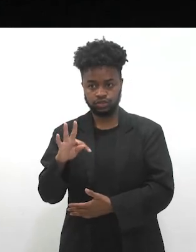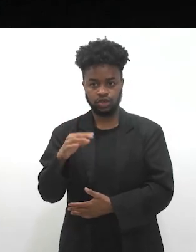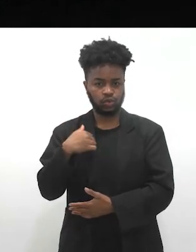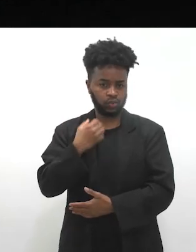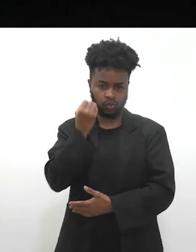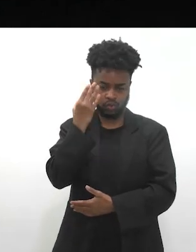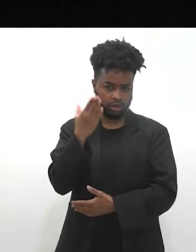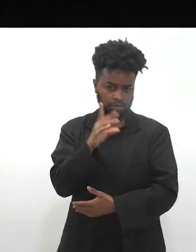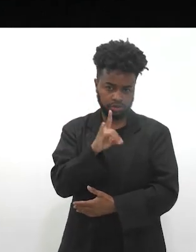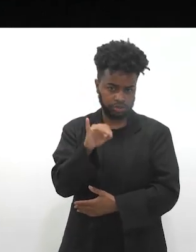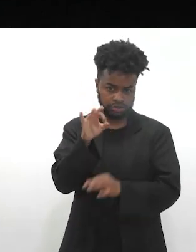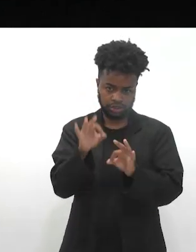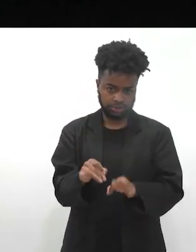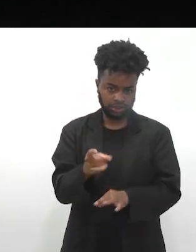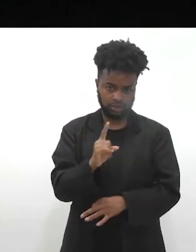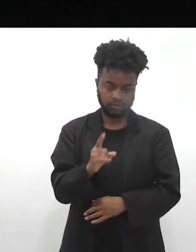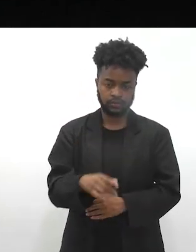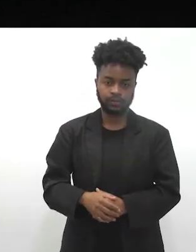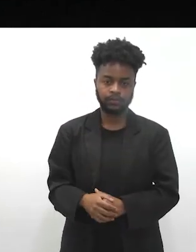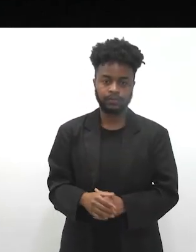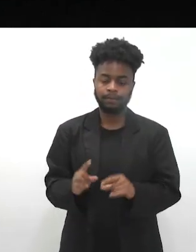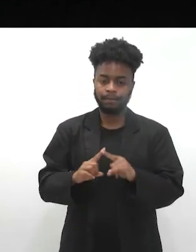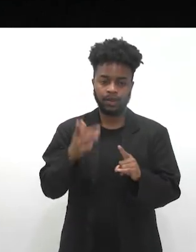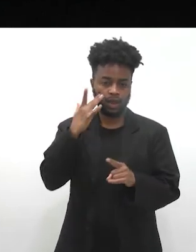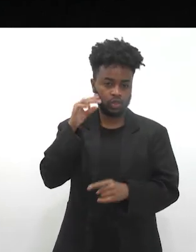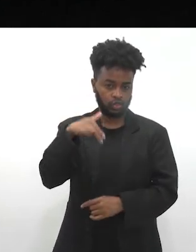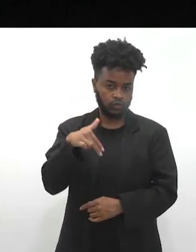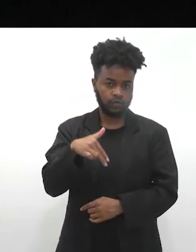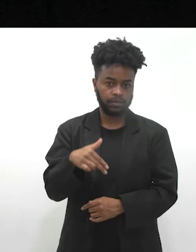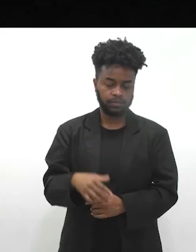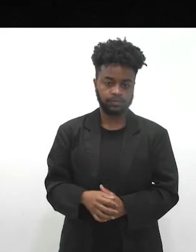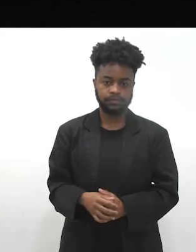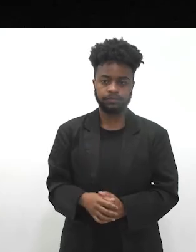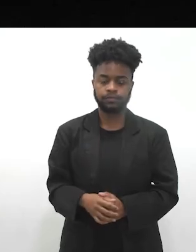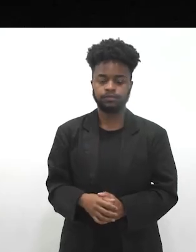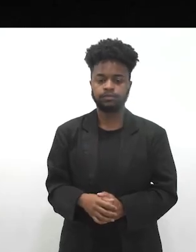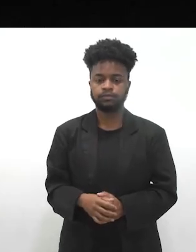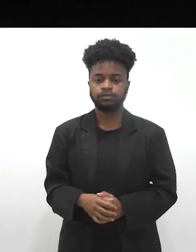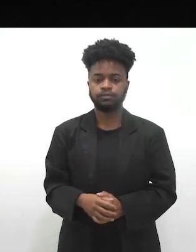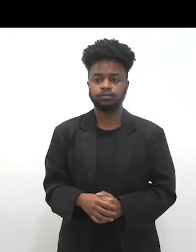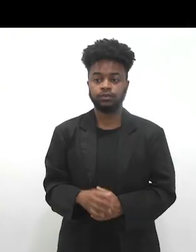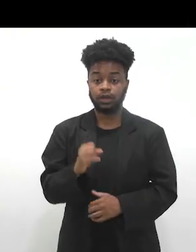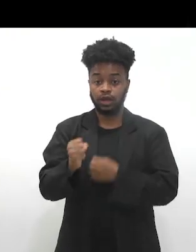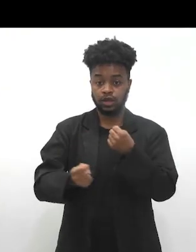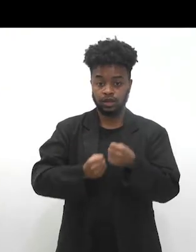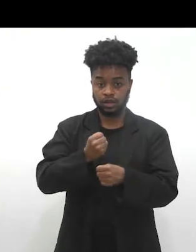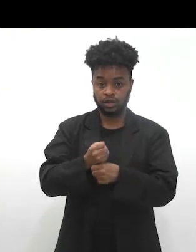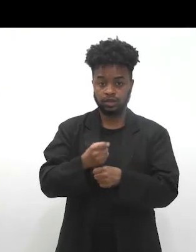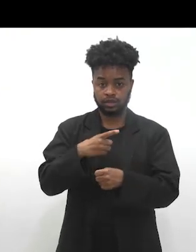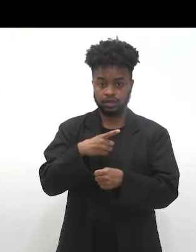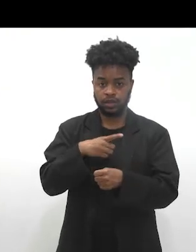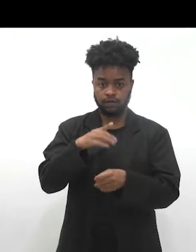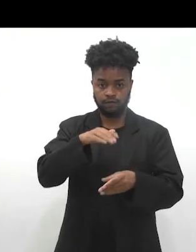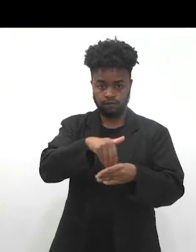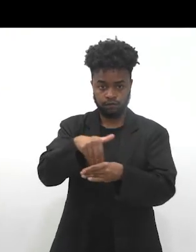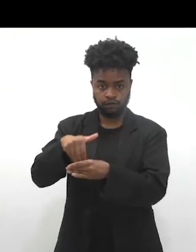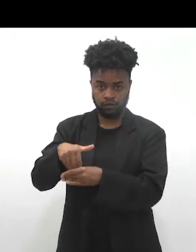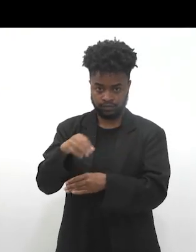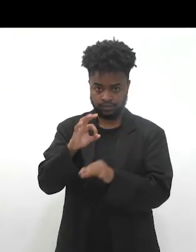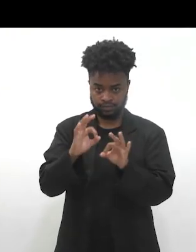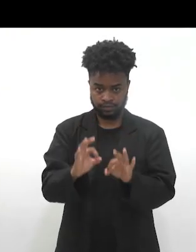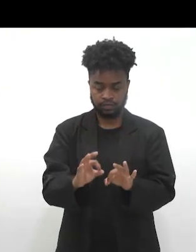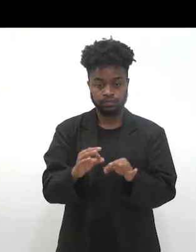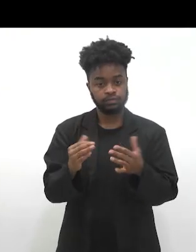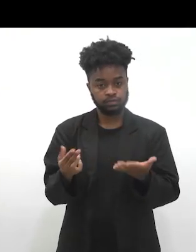não estou lembrado aqui agora a data certa, mas em novembro vai ser no Cefet. Tá. O ano que vem nós vamos ter eleição, né?